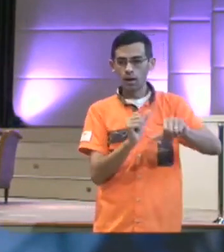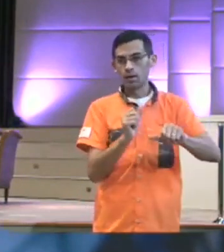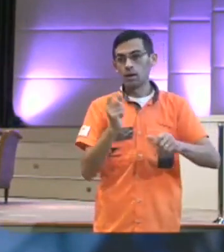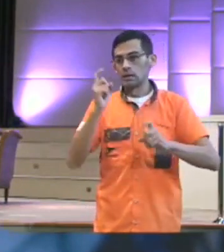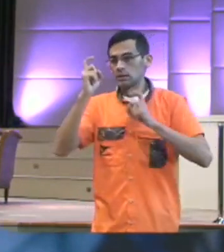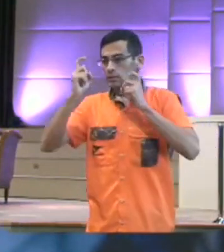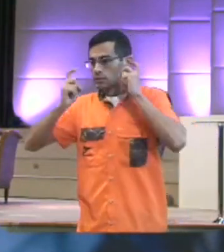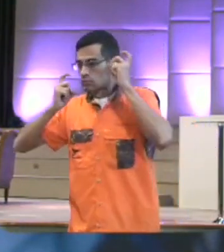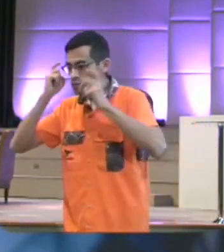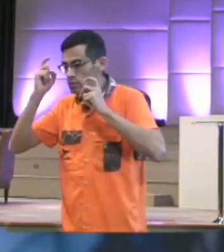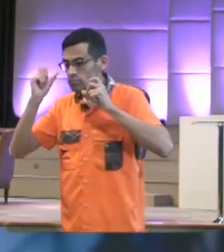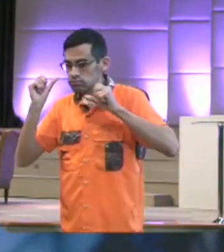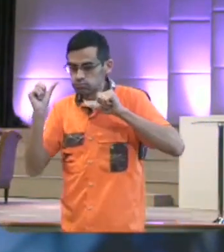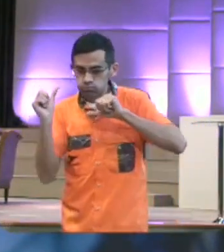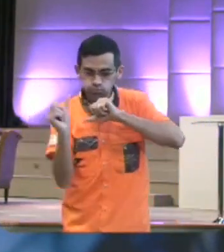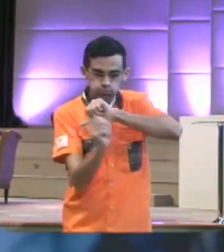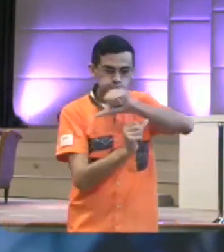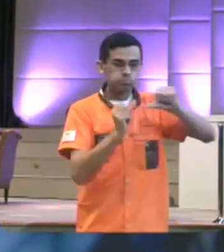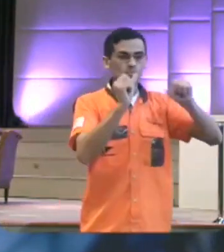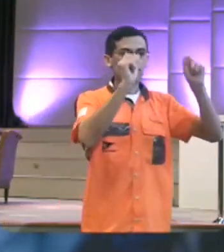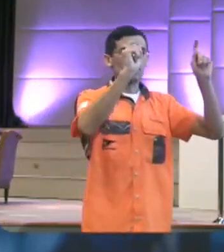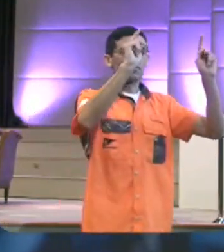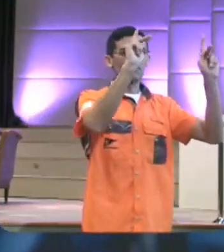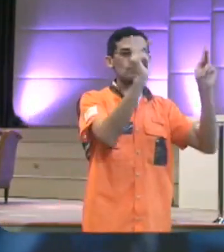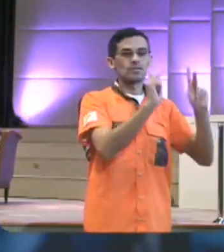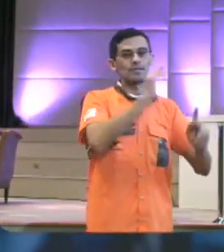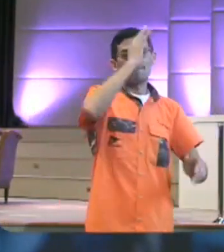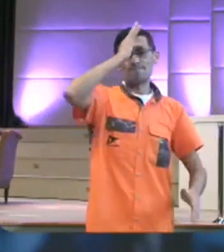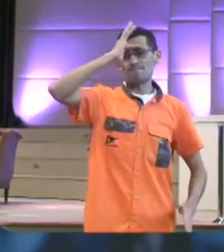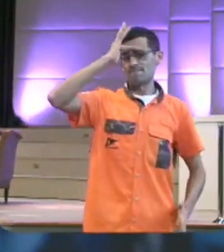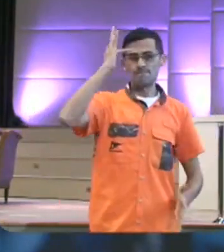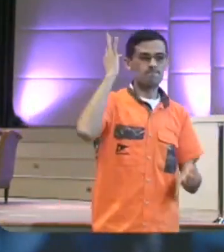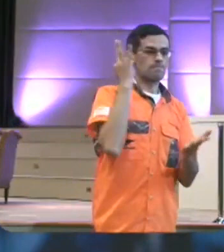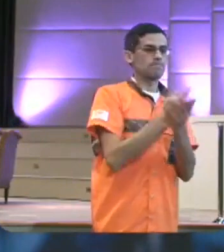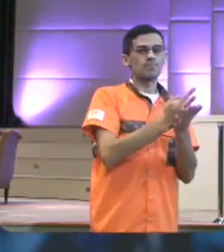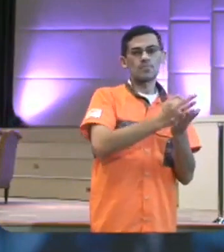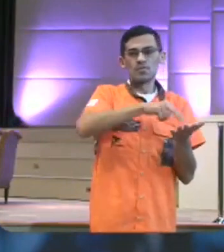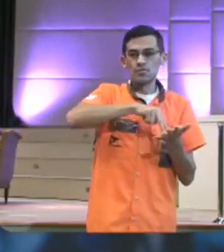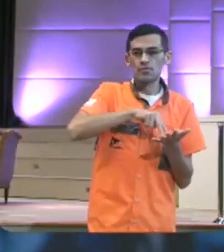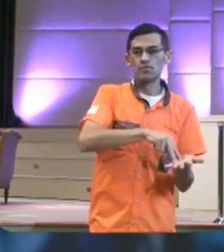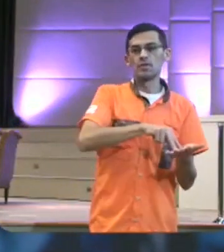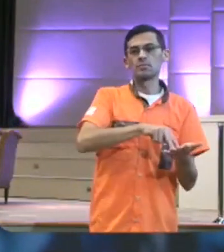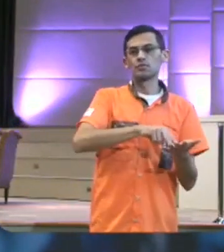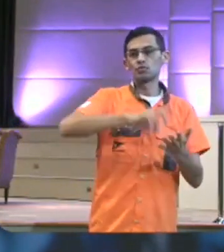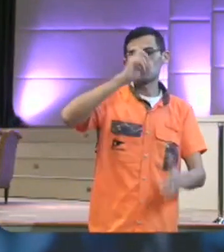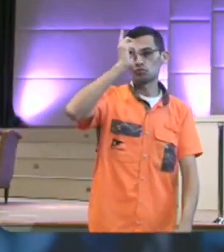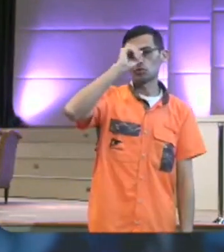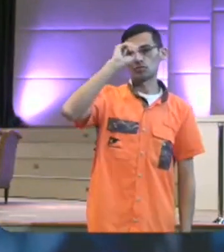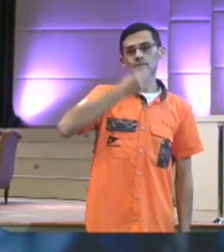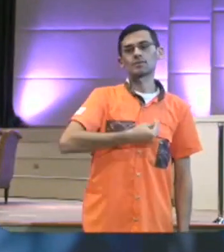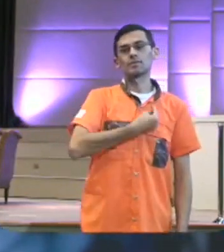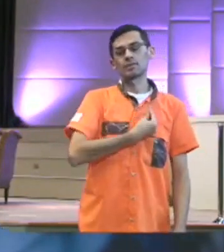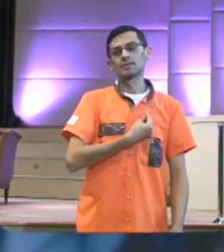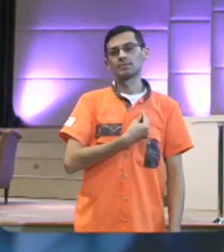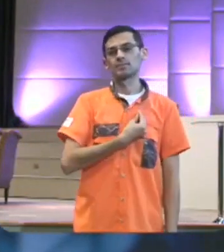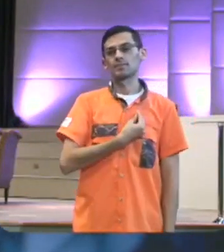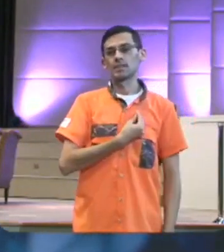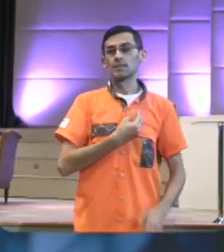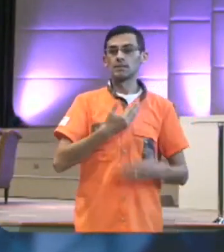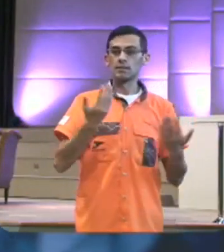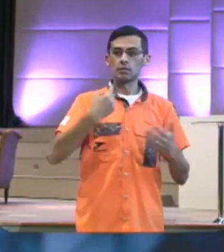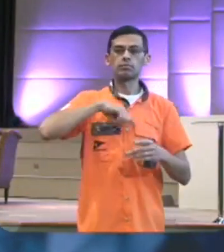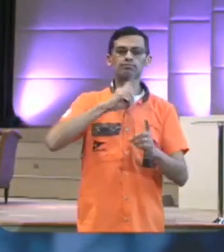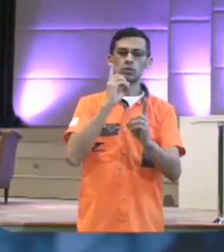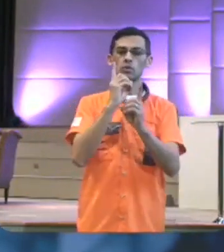essa preocupação por uma fé que atua no dia a dia da nossa vida? E então aqui